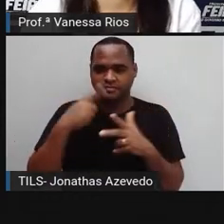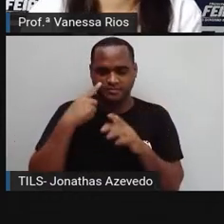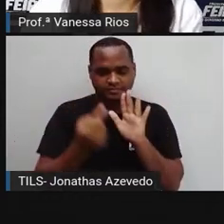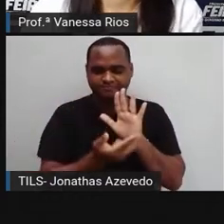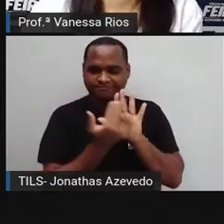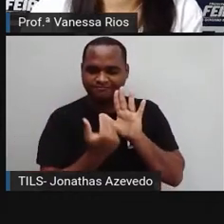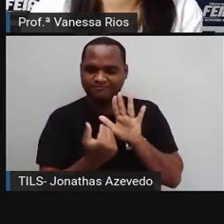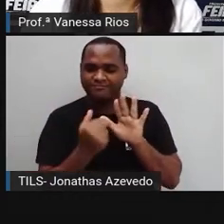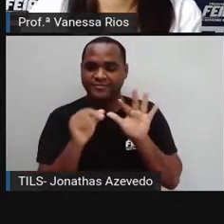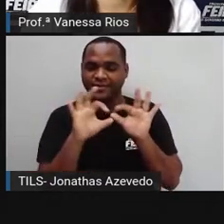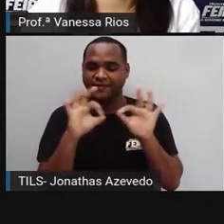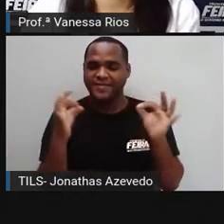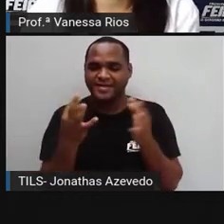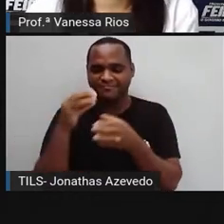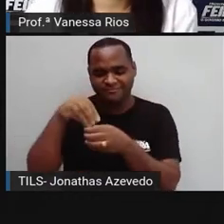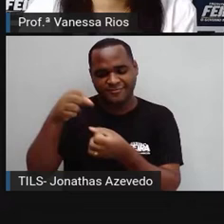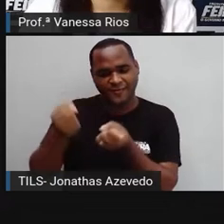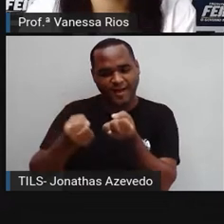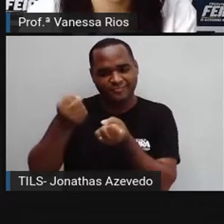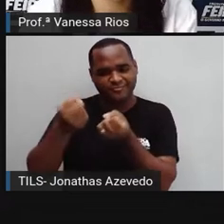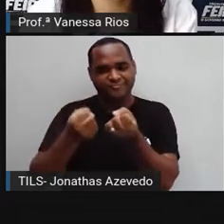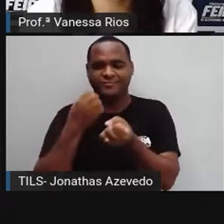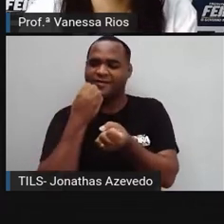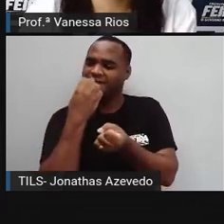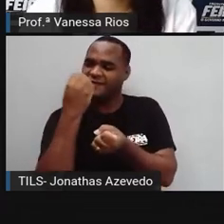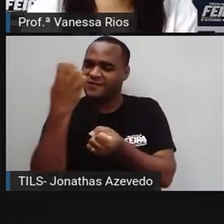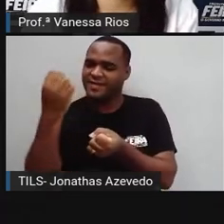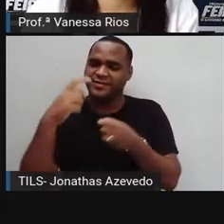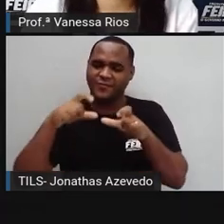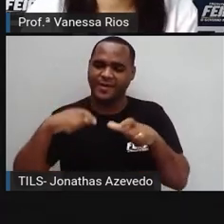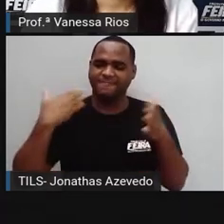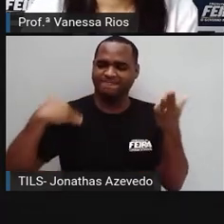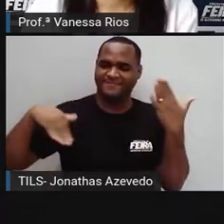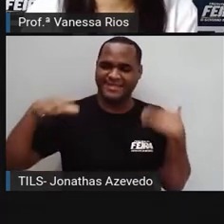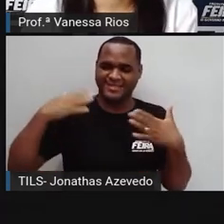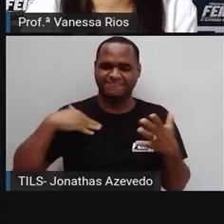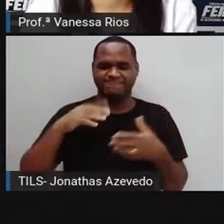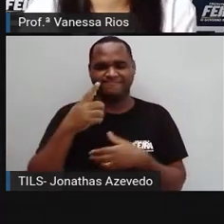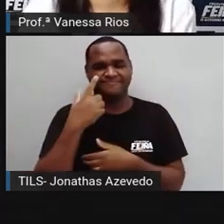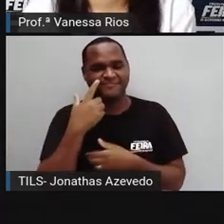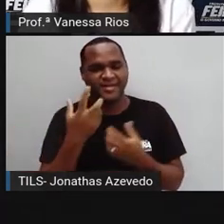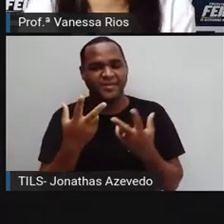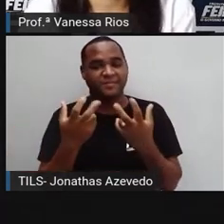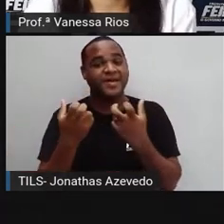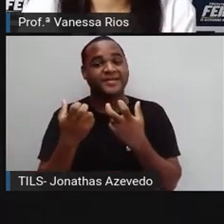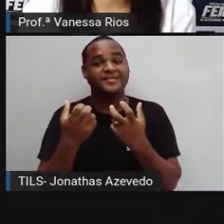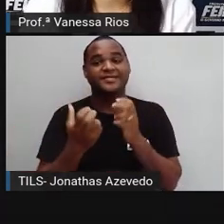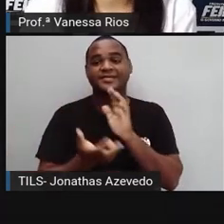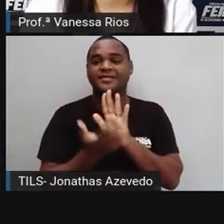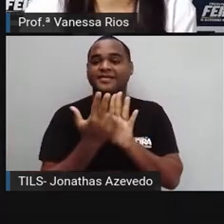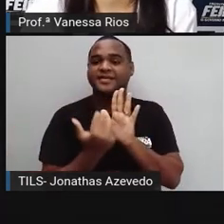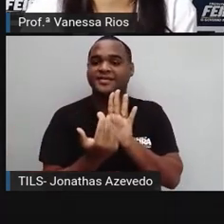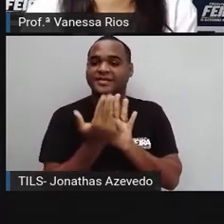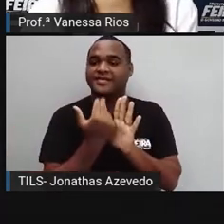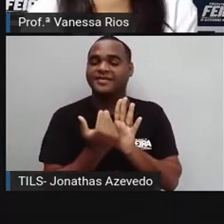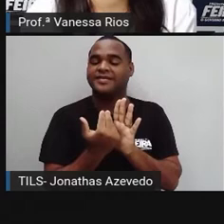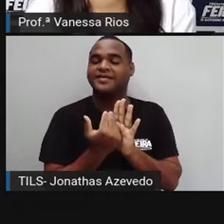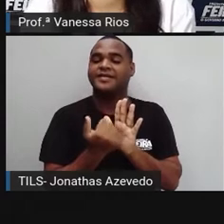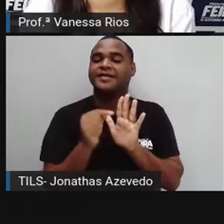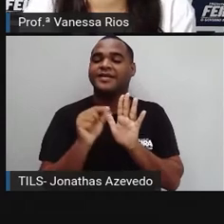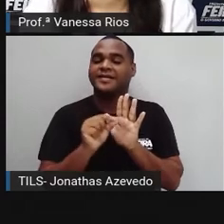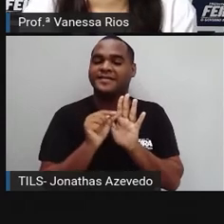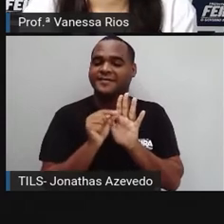imagem de uma família dentro de um carro viajando. Por que que a gente observa essa imagem, né? Porque de repente